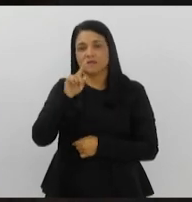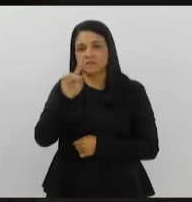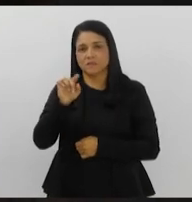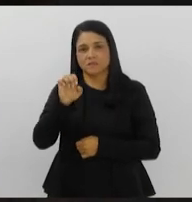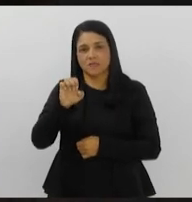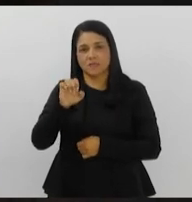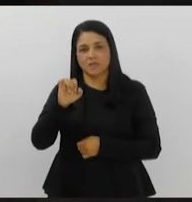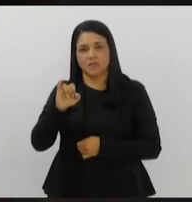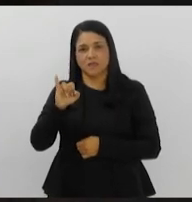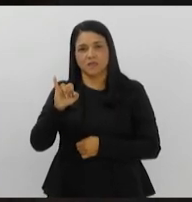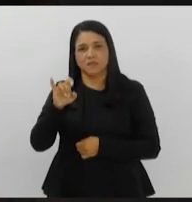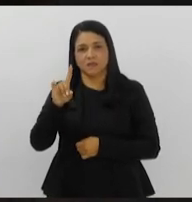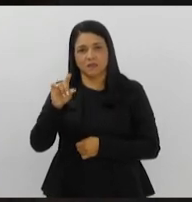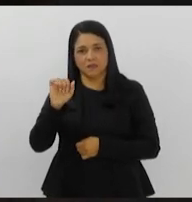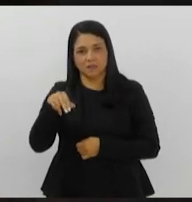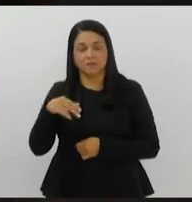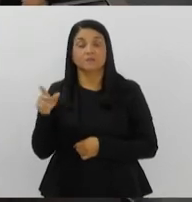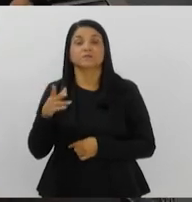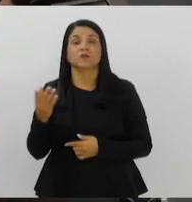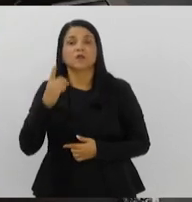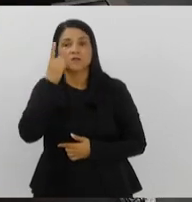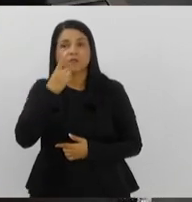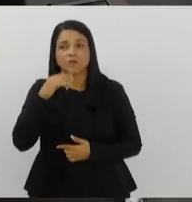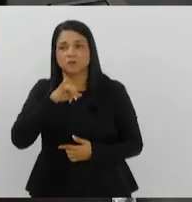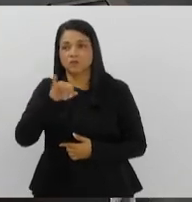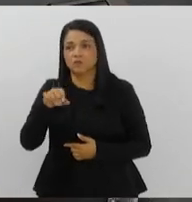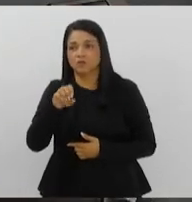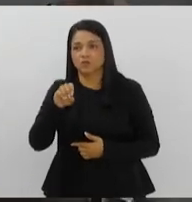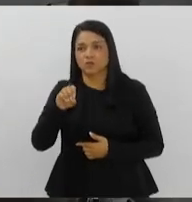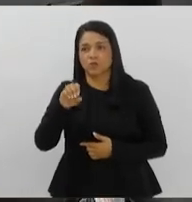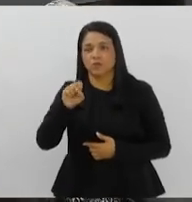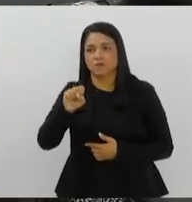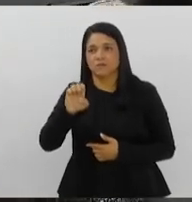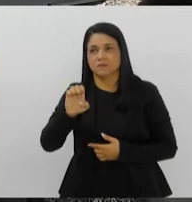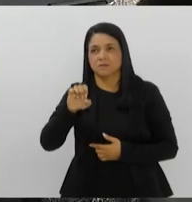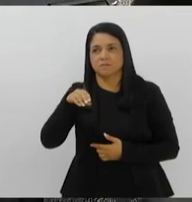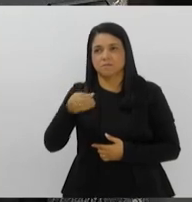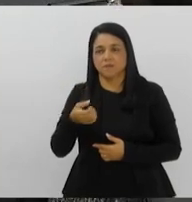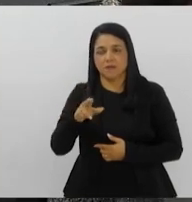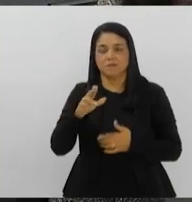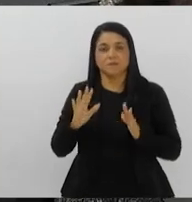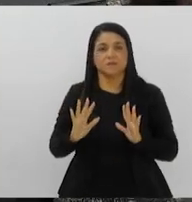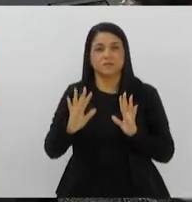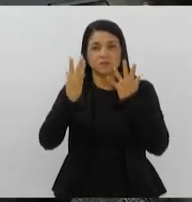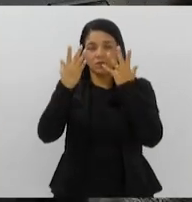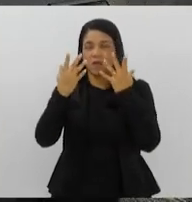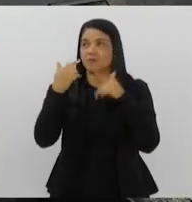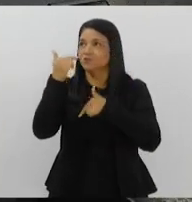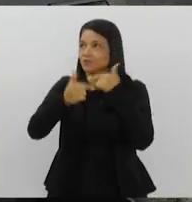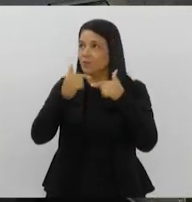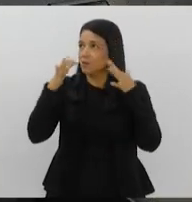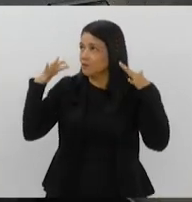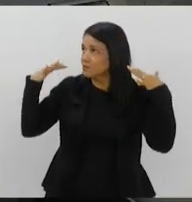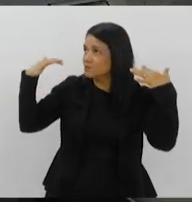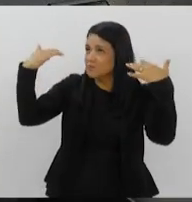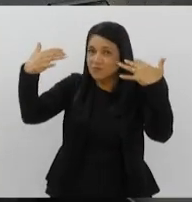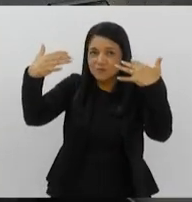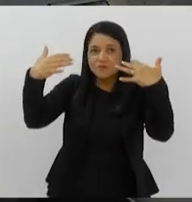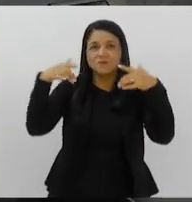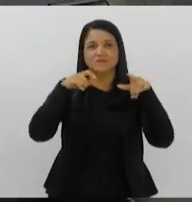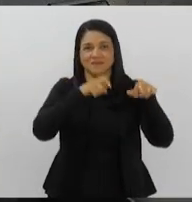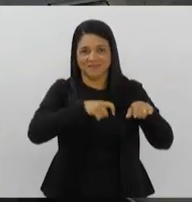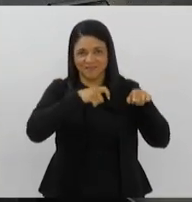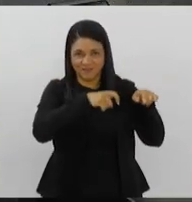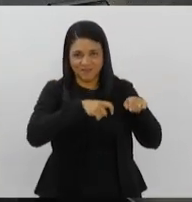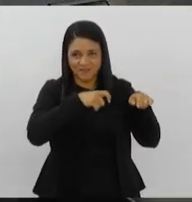que pediu. Deputado professor Josimar. Primeiro é saudar os trabalhadores e trabalhadoras aqui que se fazem presente.